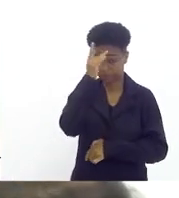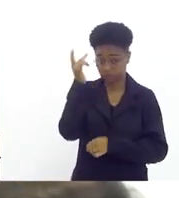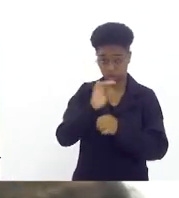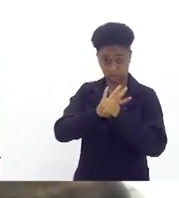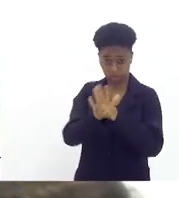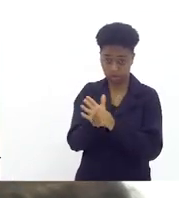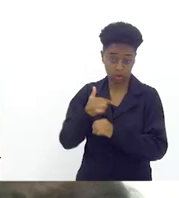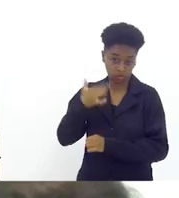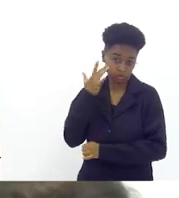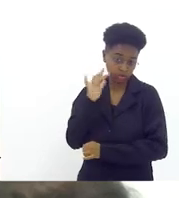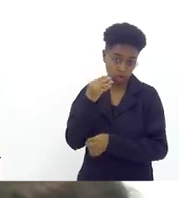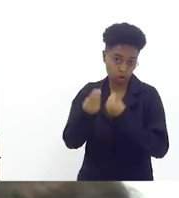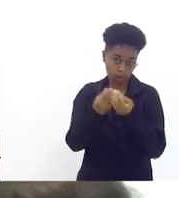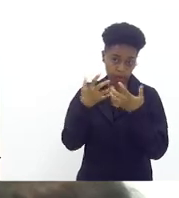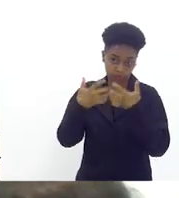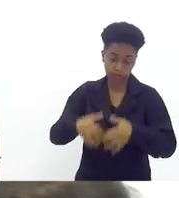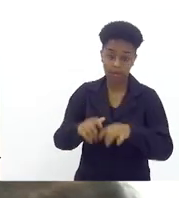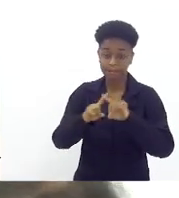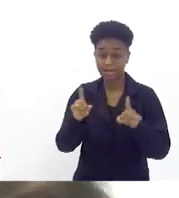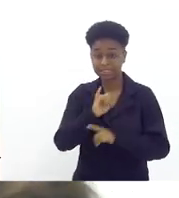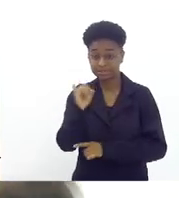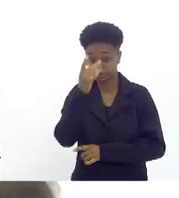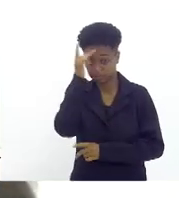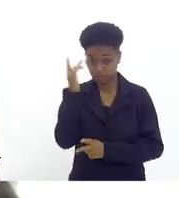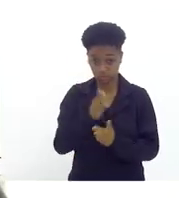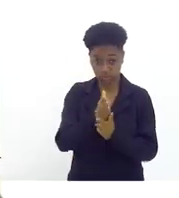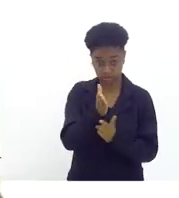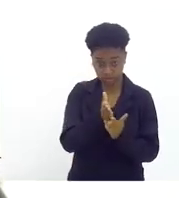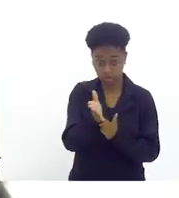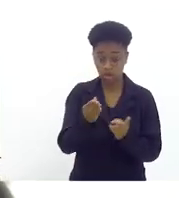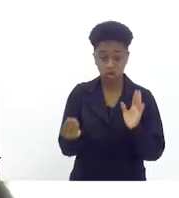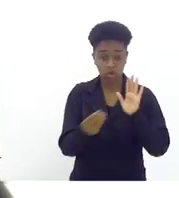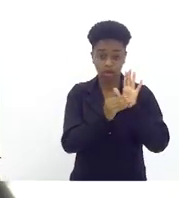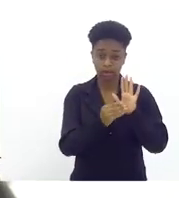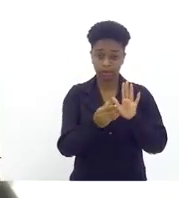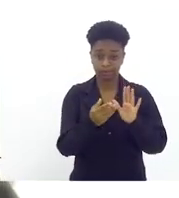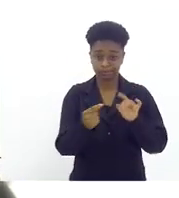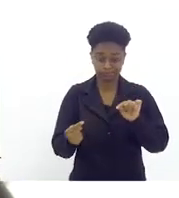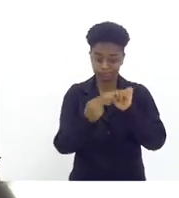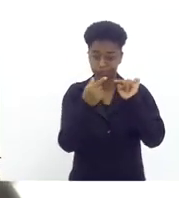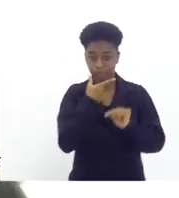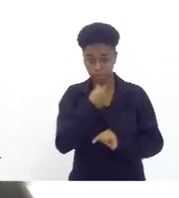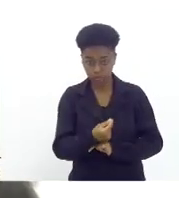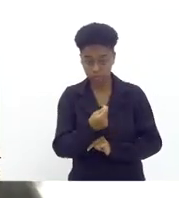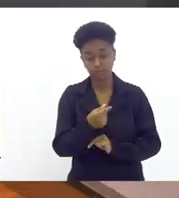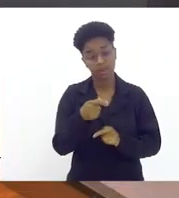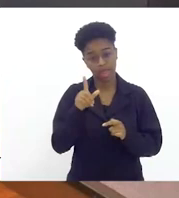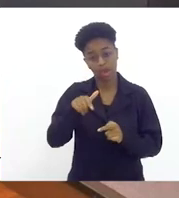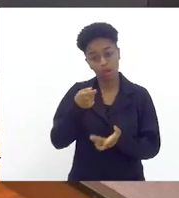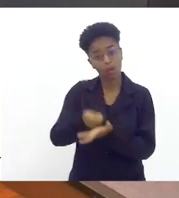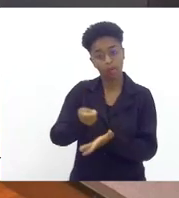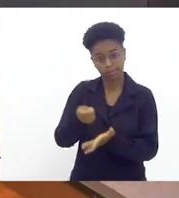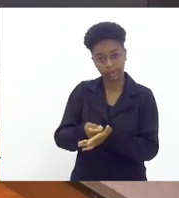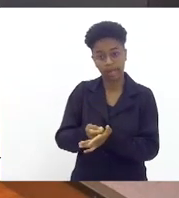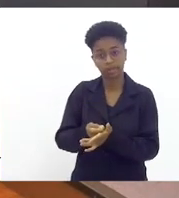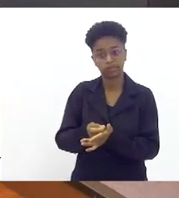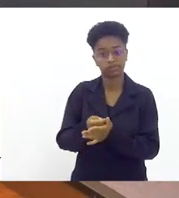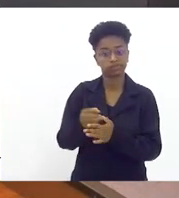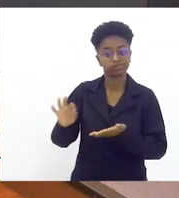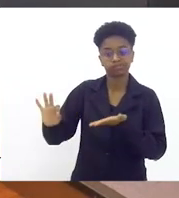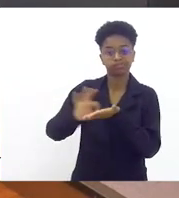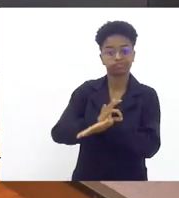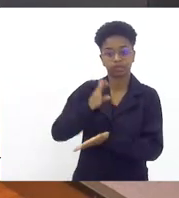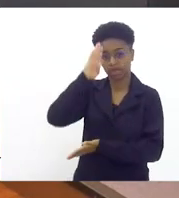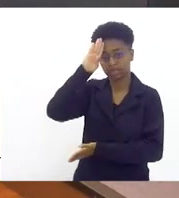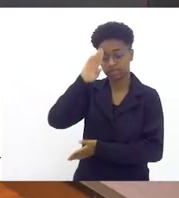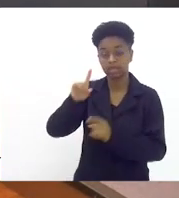sei como é que se dá isso, mas se você é uma pessoa binária e coloca lá o gênero masculino, você é obrigado a se alistar. E no próprio alistamento há a